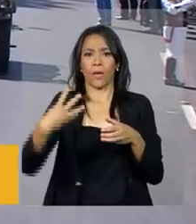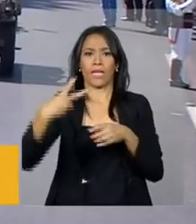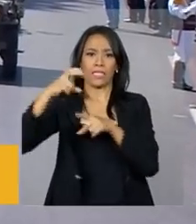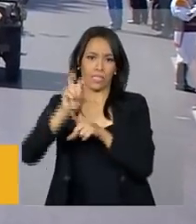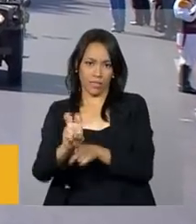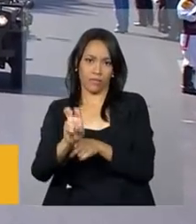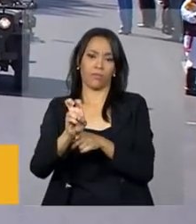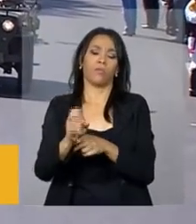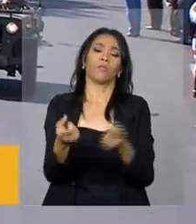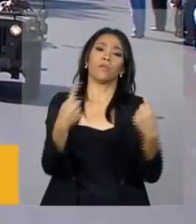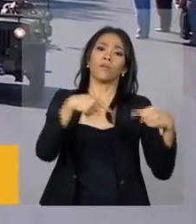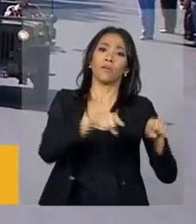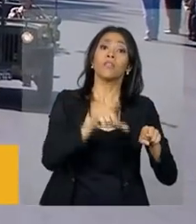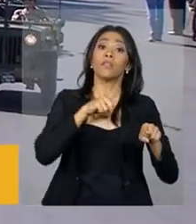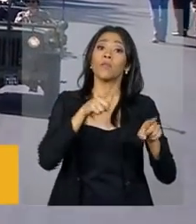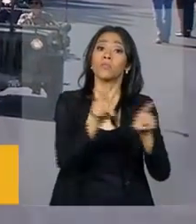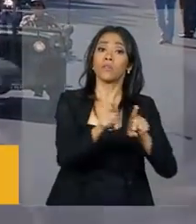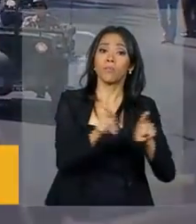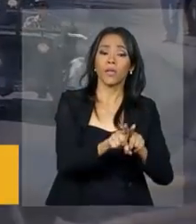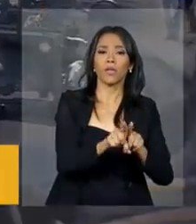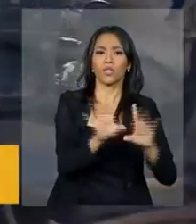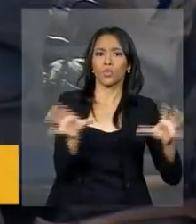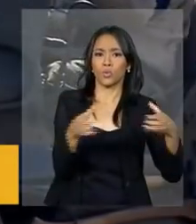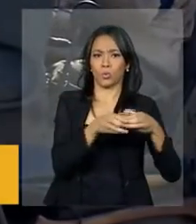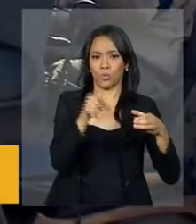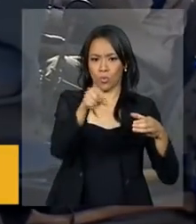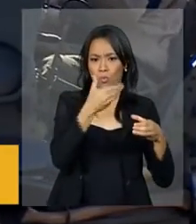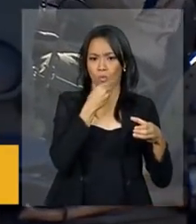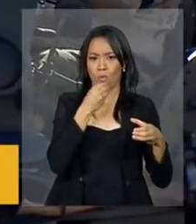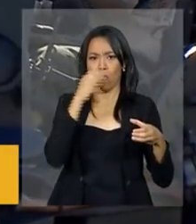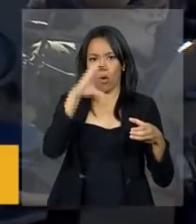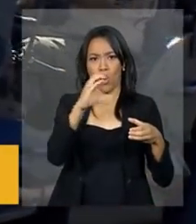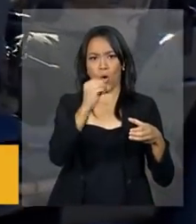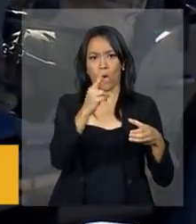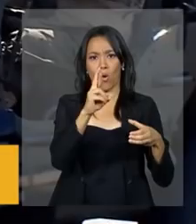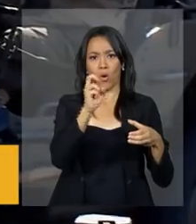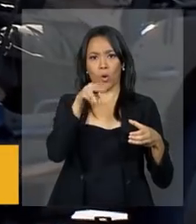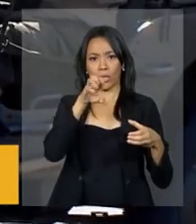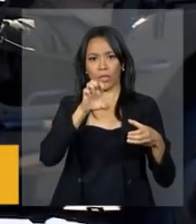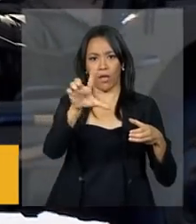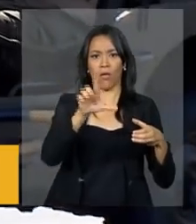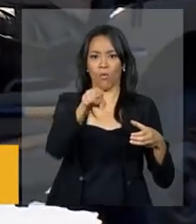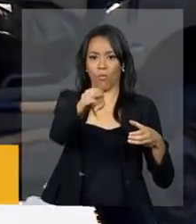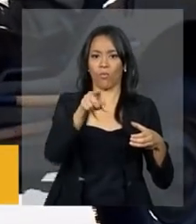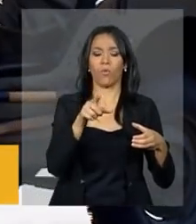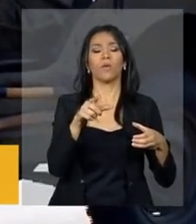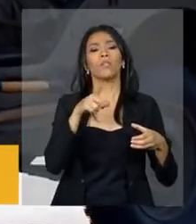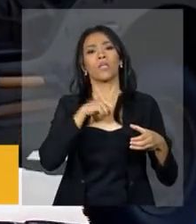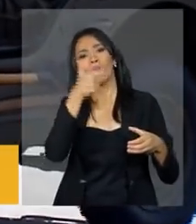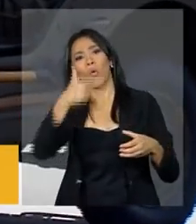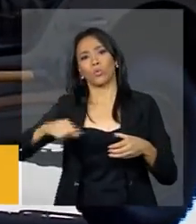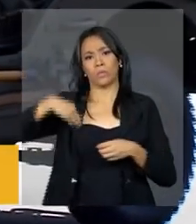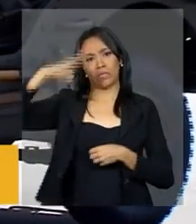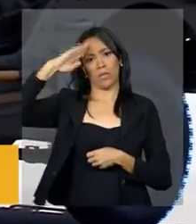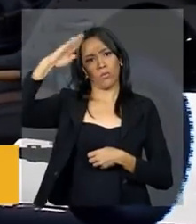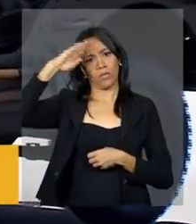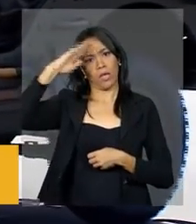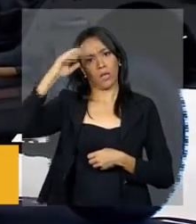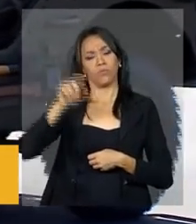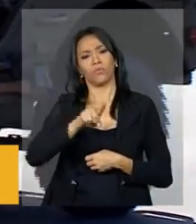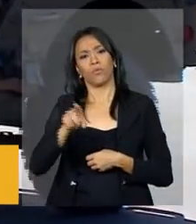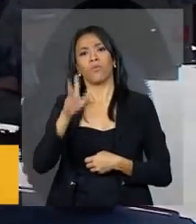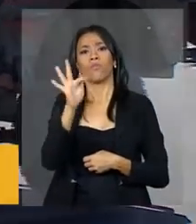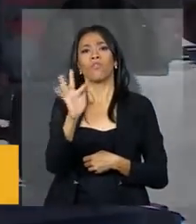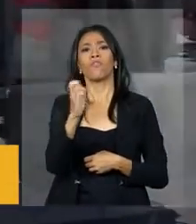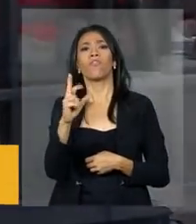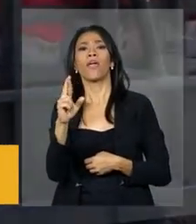Nós temos também, junto com o coronel Nestor, nós temos o soldado Vasco Duarte Ferreira, que é o